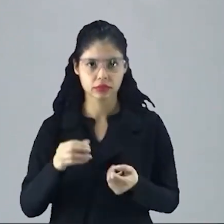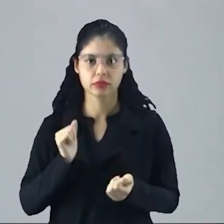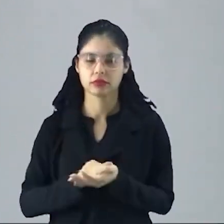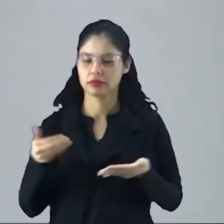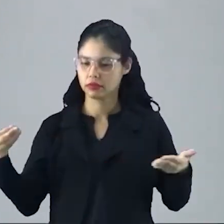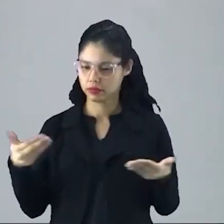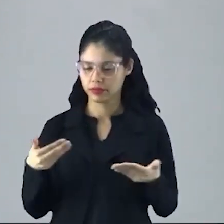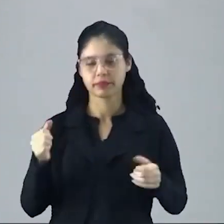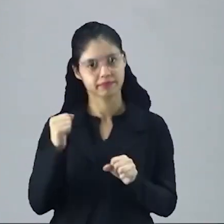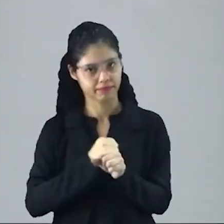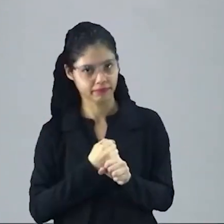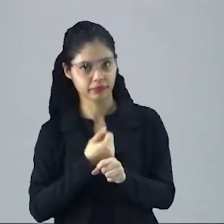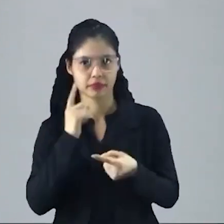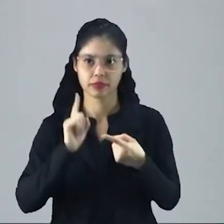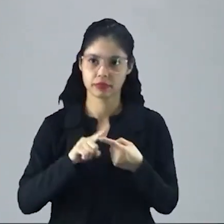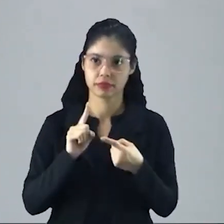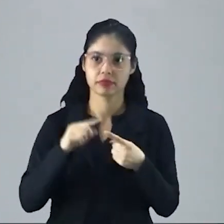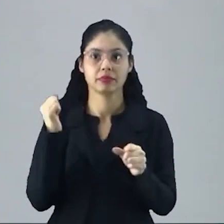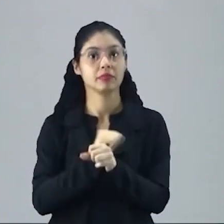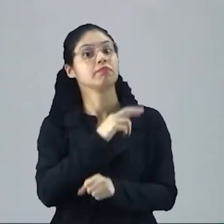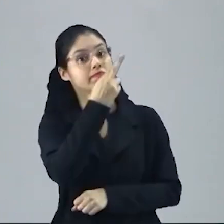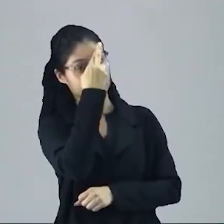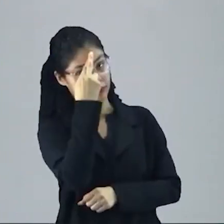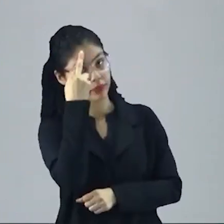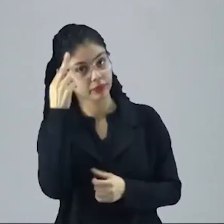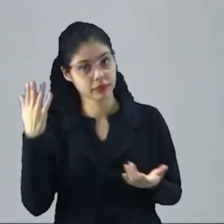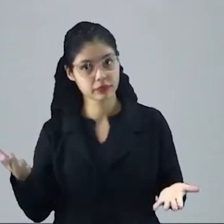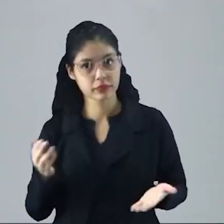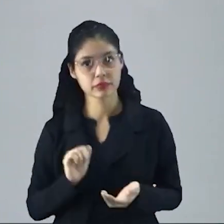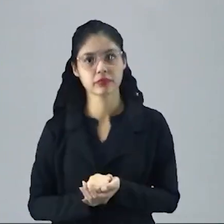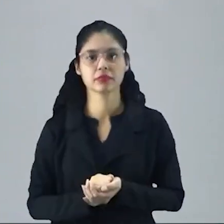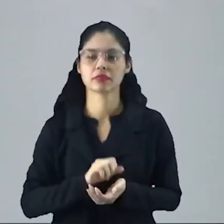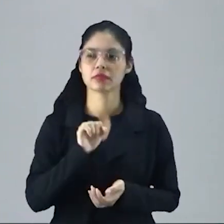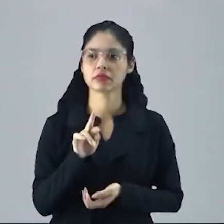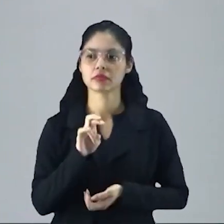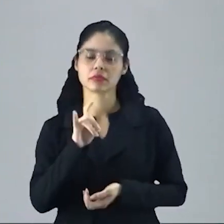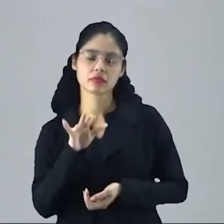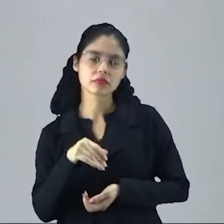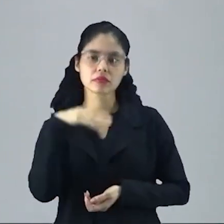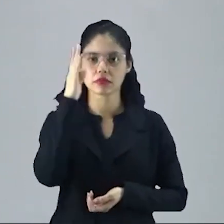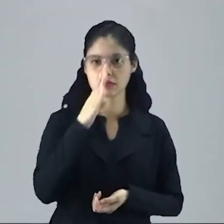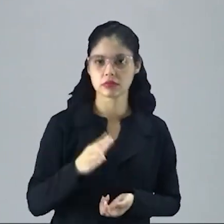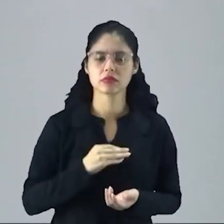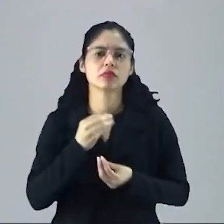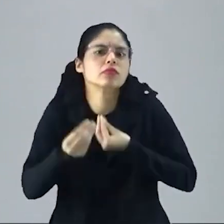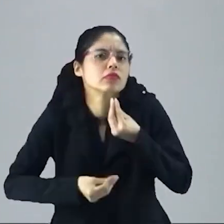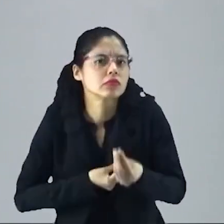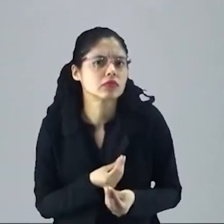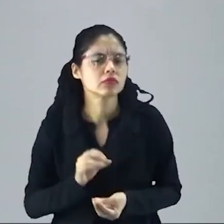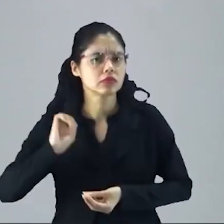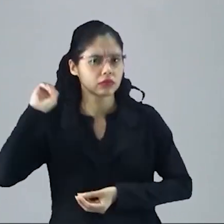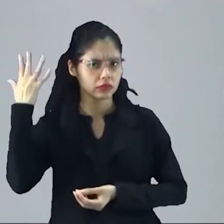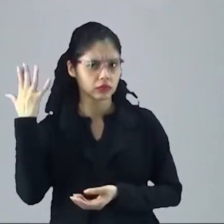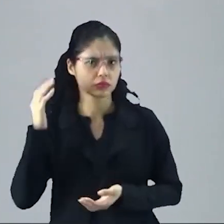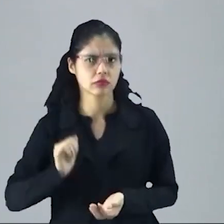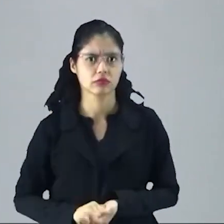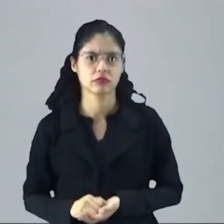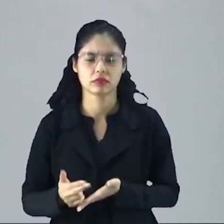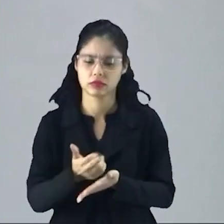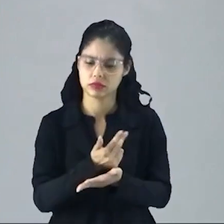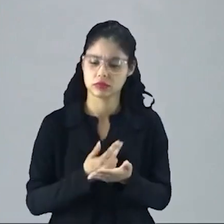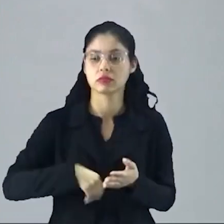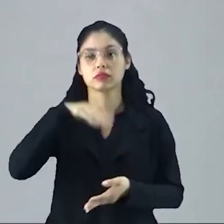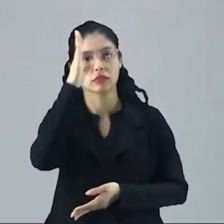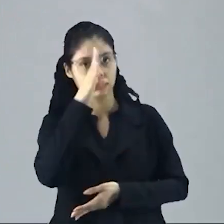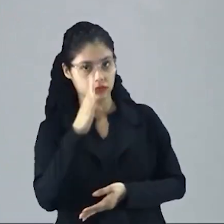tá? Este ano, justamente porque é um ano histórico, tá? E o surrealismo no Brasil, como é que ele vai acontecer? Os